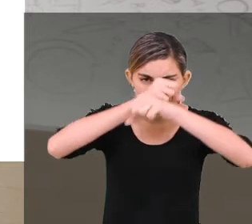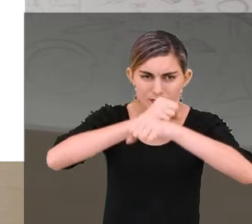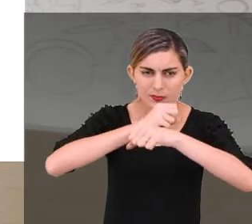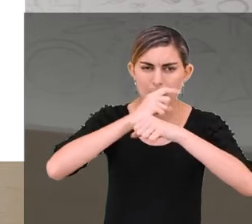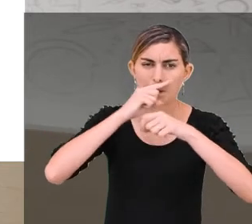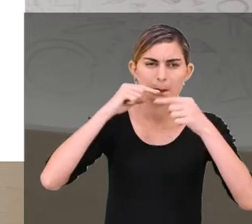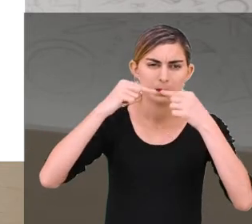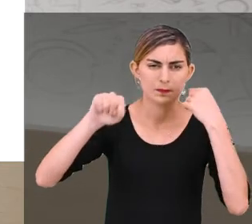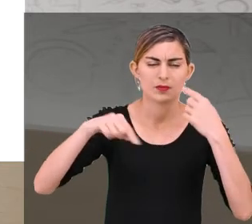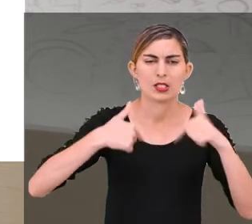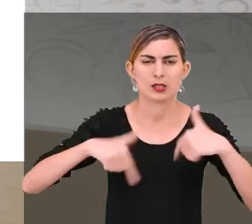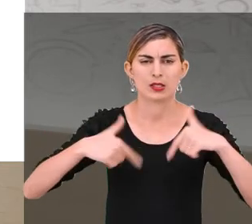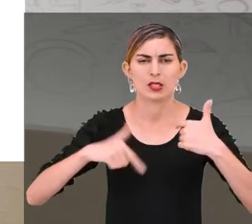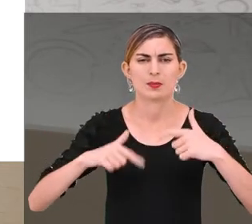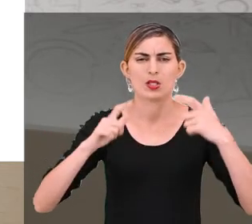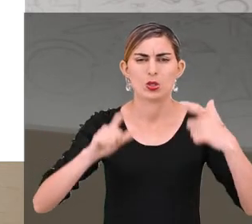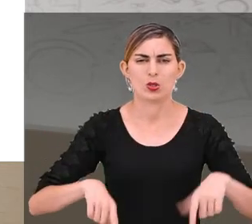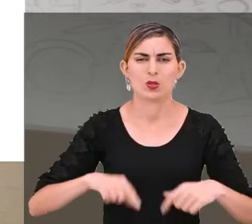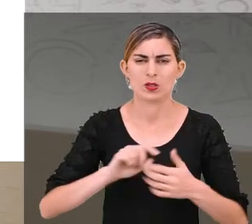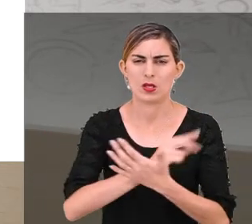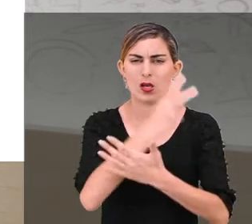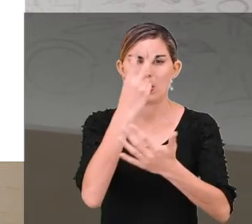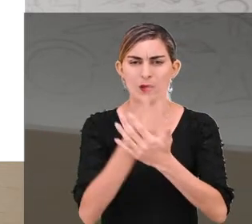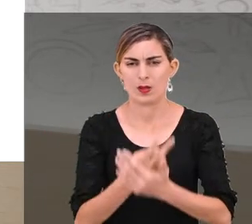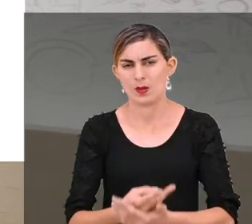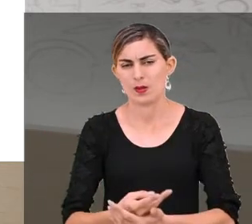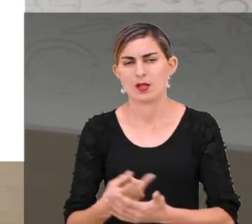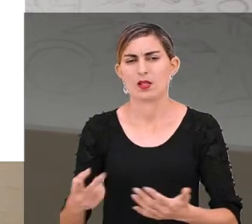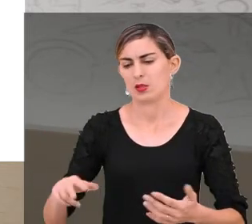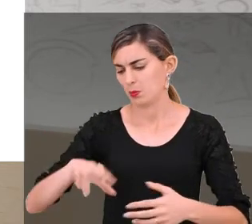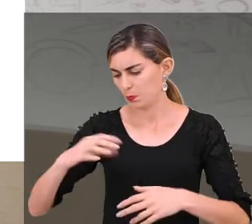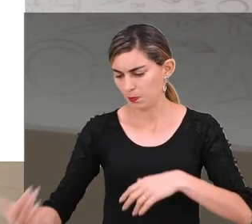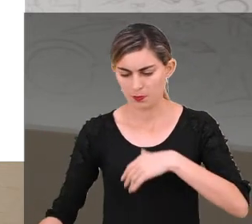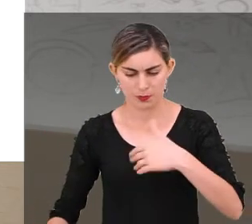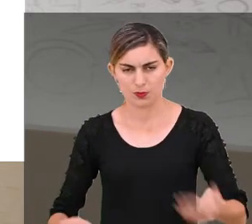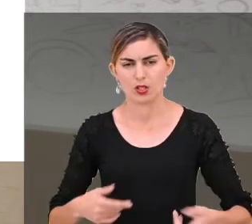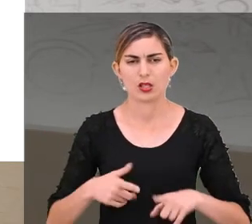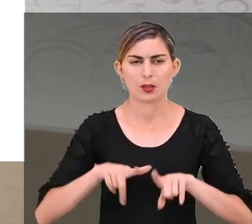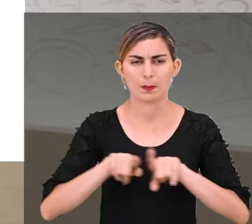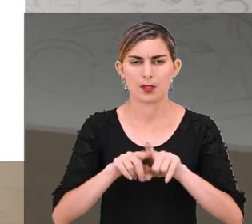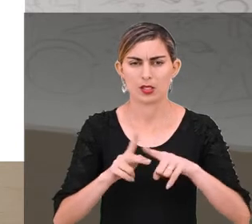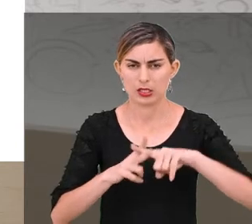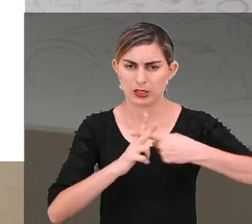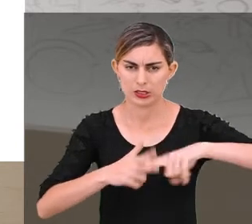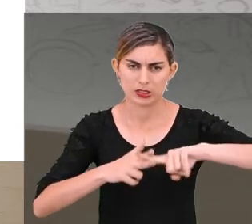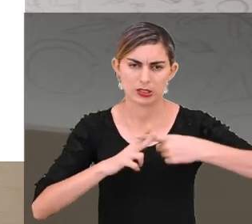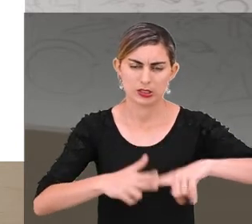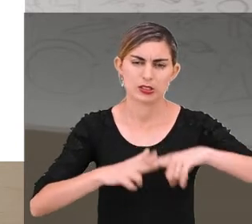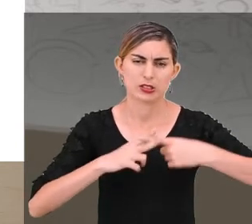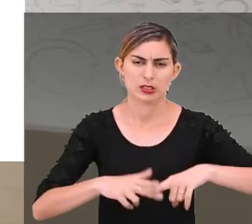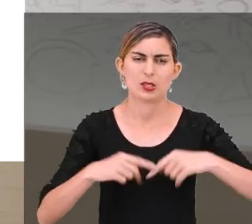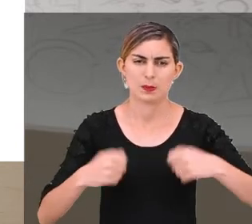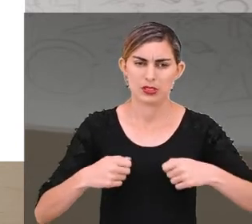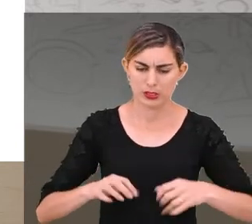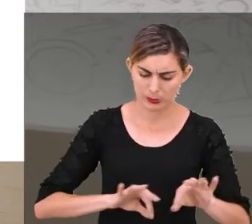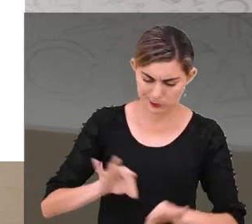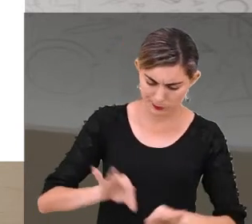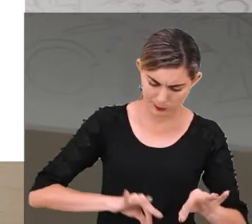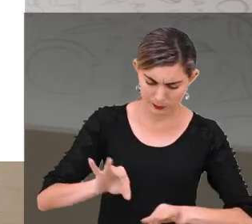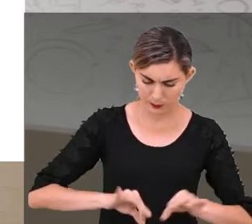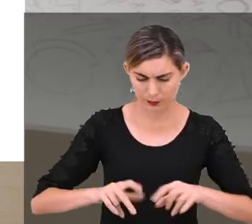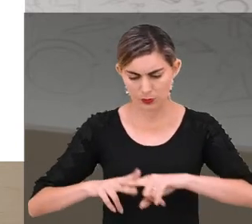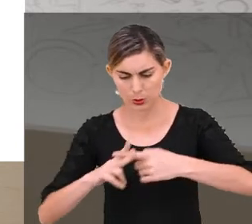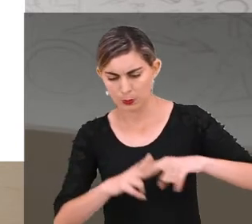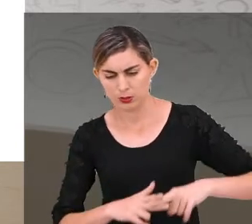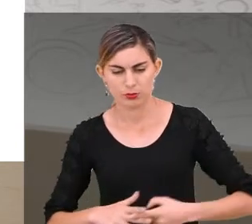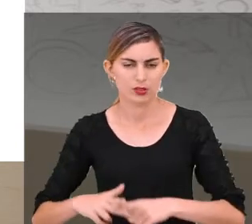inadequada, o trabalho em ambientes com risco de queda de objetos e também o trabalho com ferramentas necessitando de